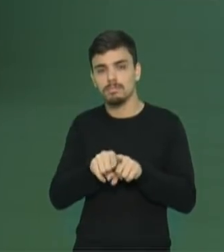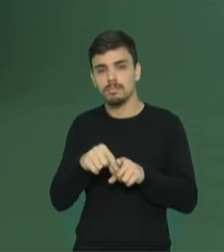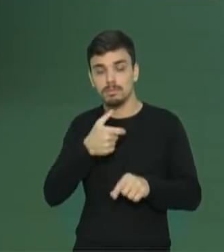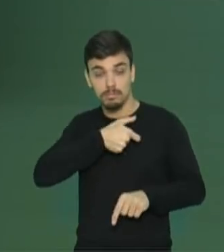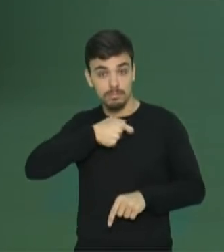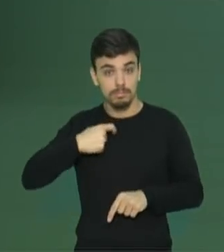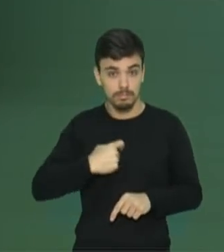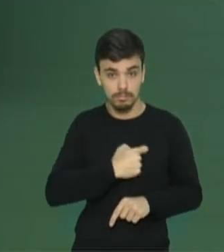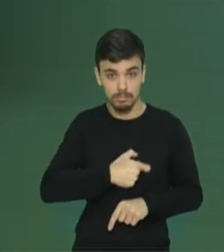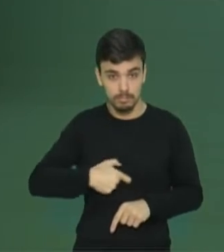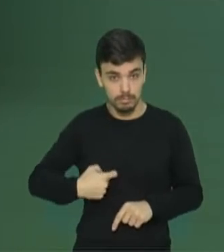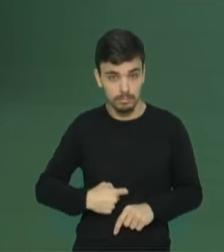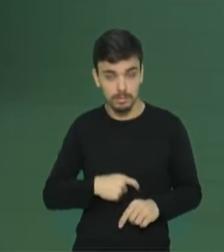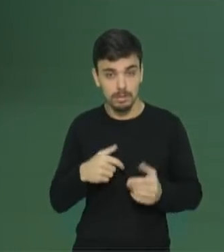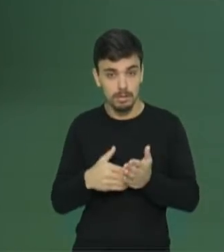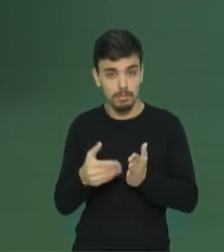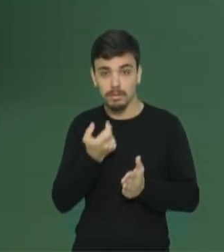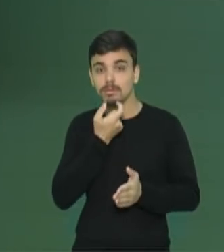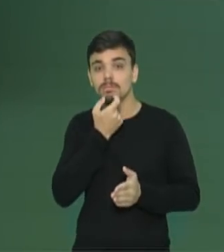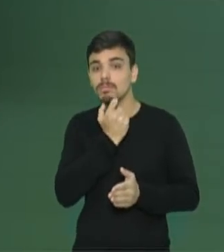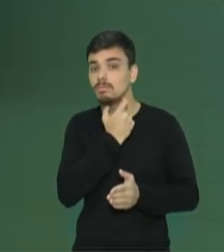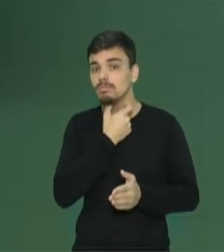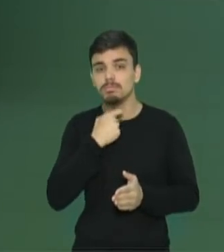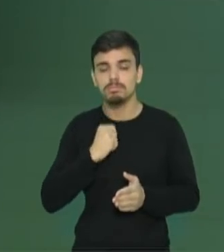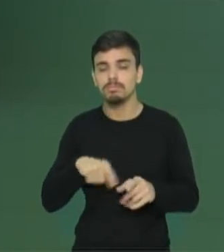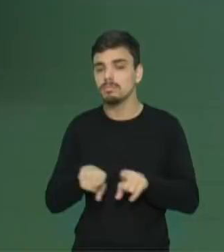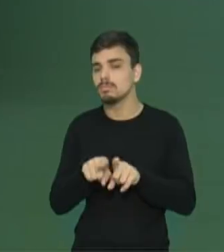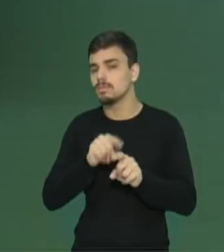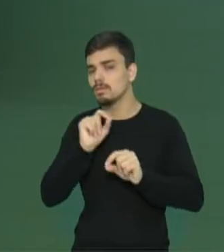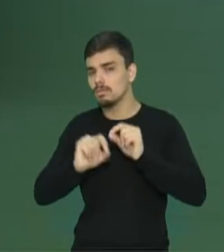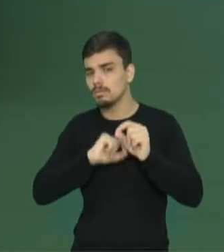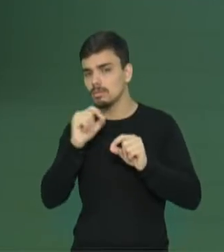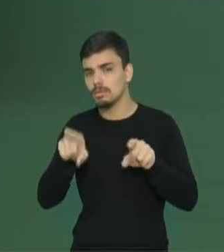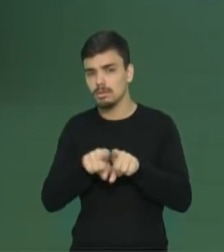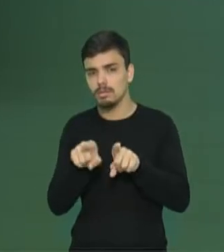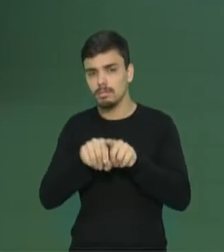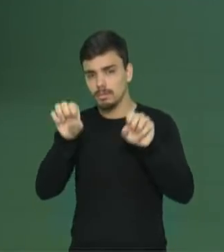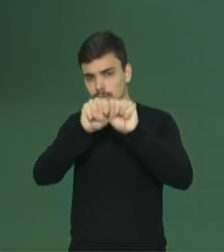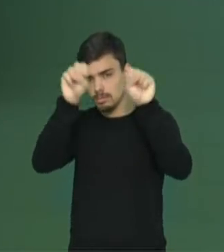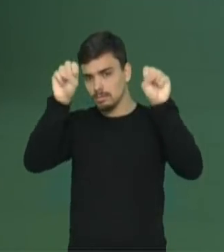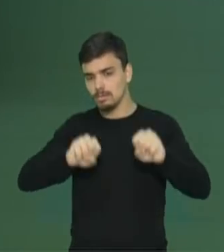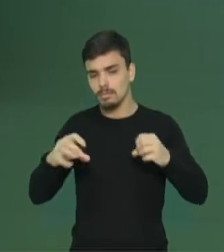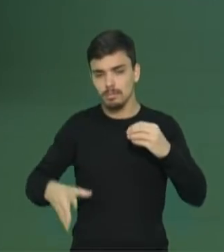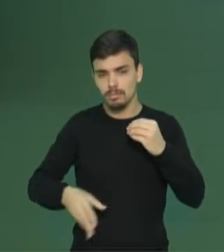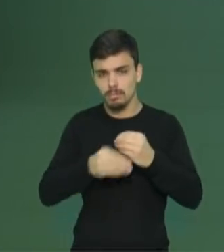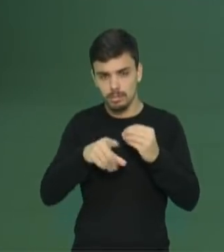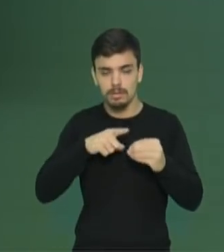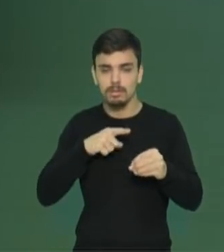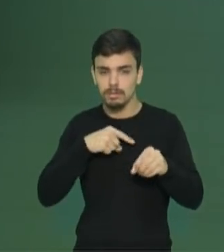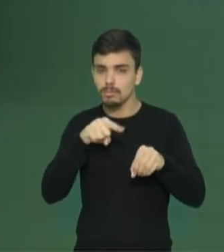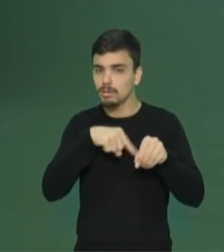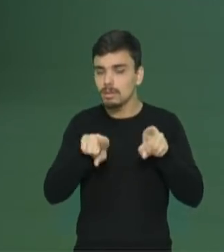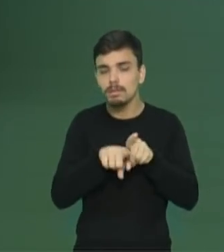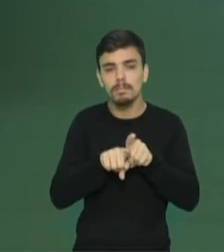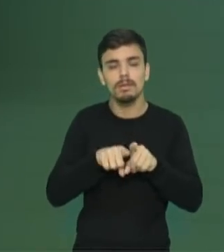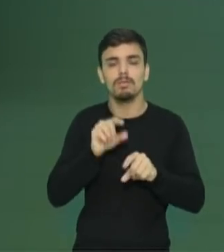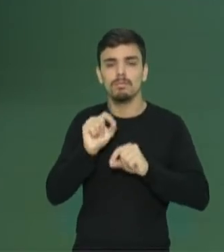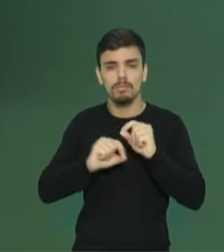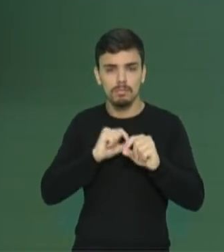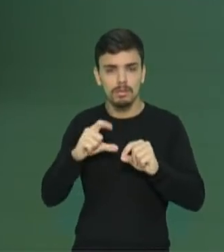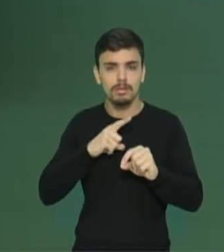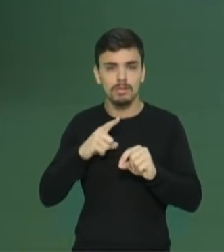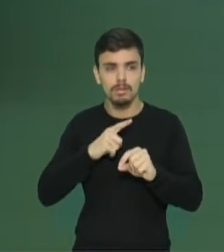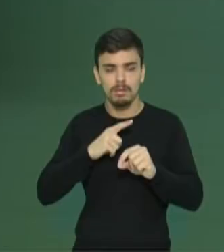digestivo começa a partir da boca. E, sistema completo, eles têm ânus. Celomados, existe